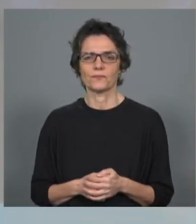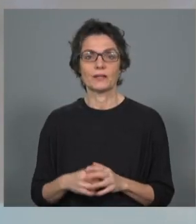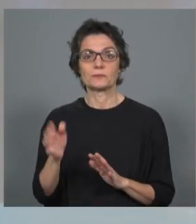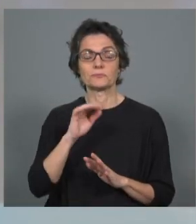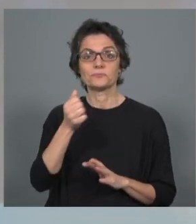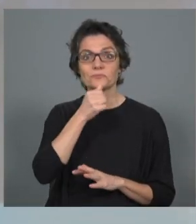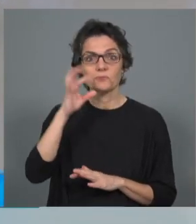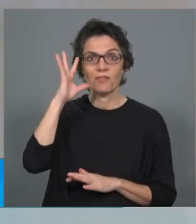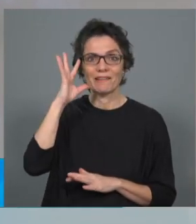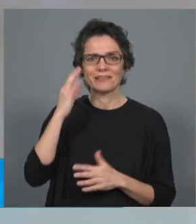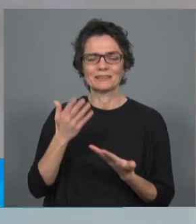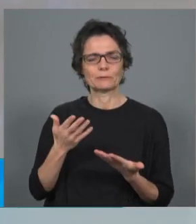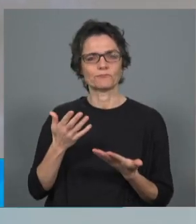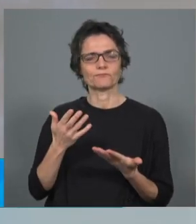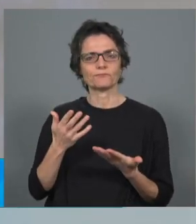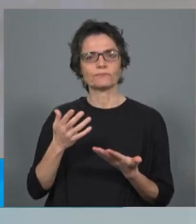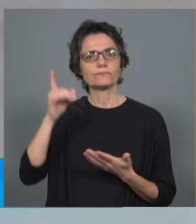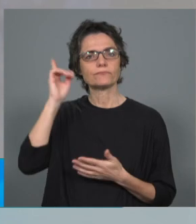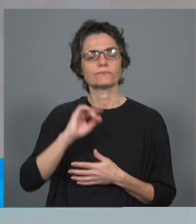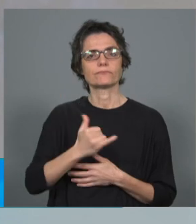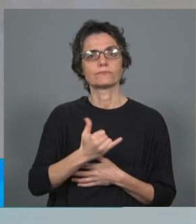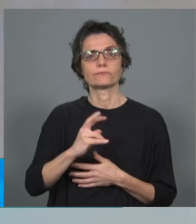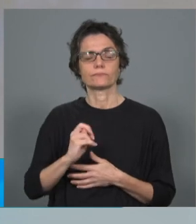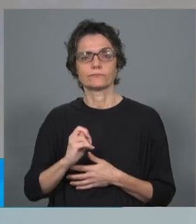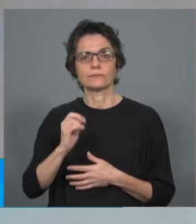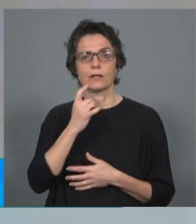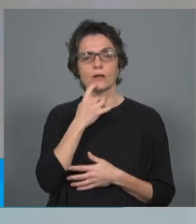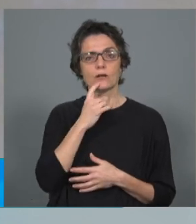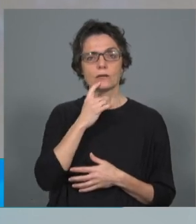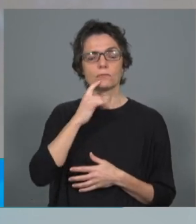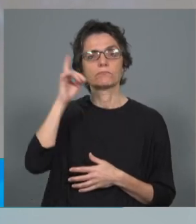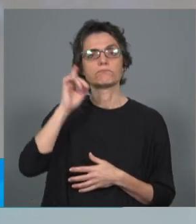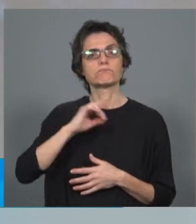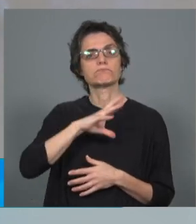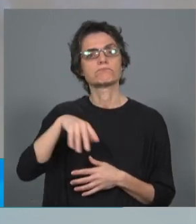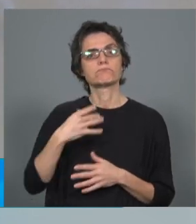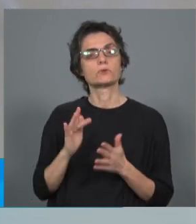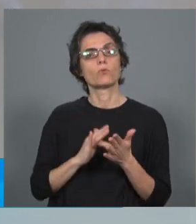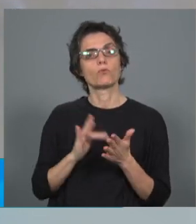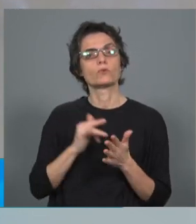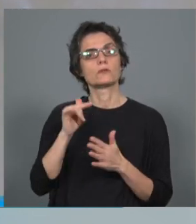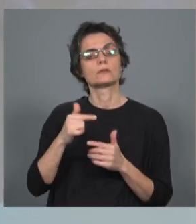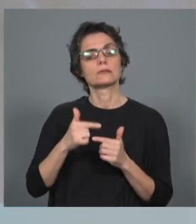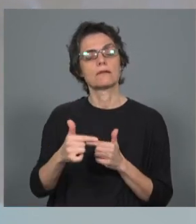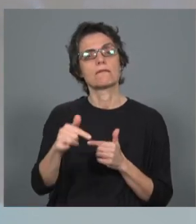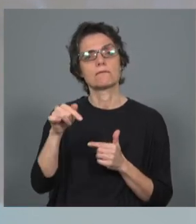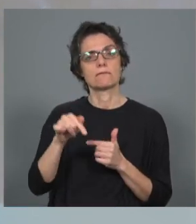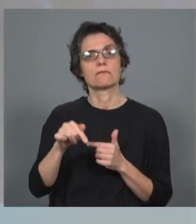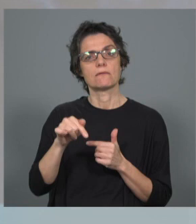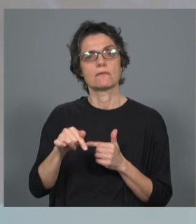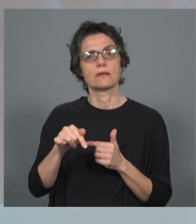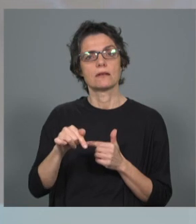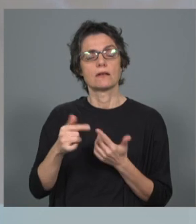Olá, muito boa tarde. 23 de Abril, Dia Mundial do Livro, que este ano se assinala no dia da semana em que habitualmente